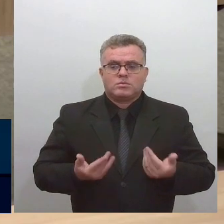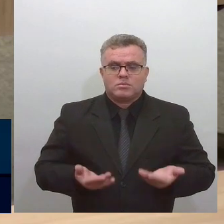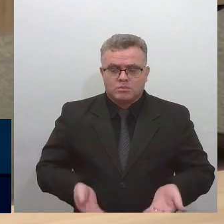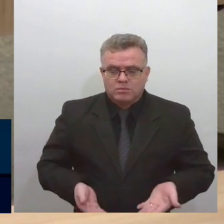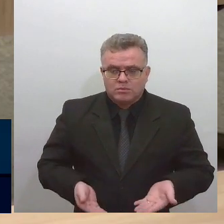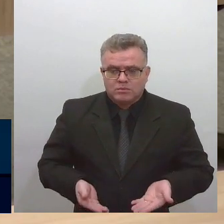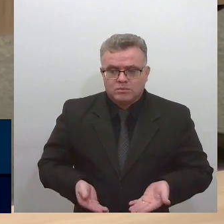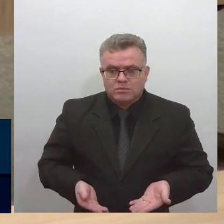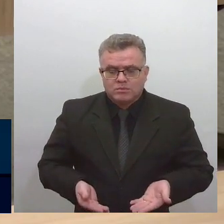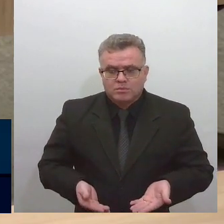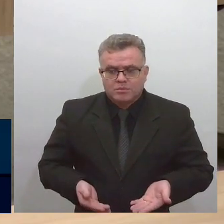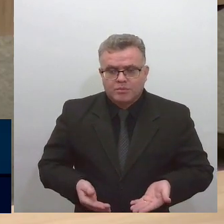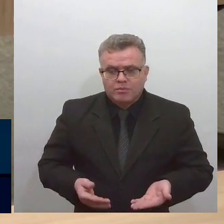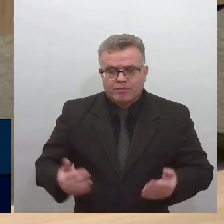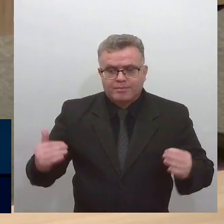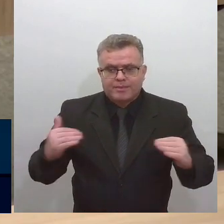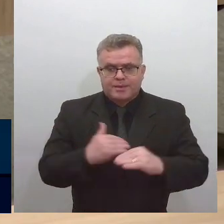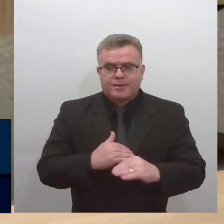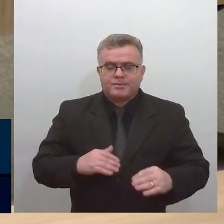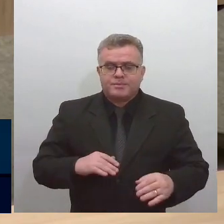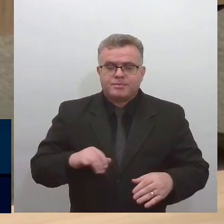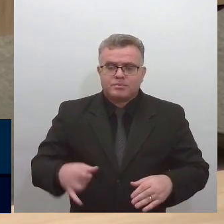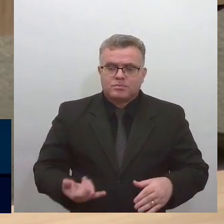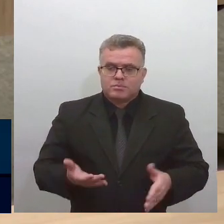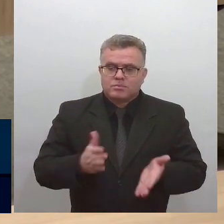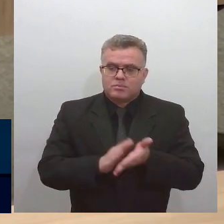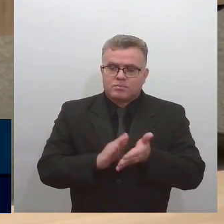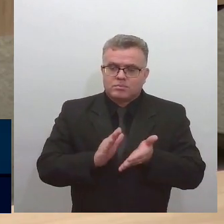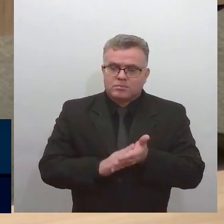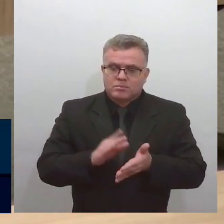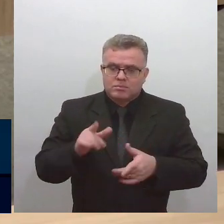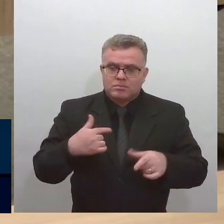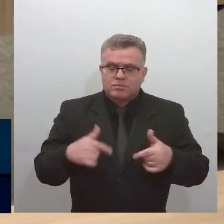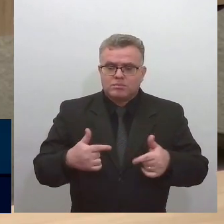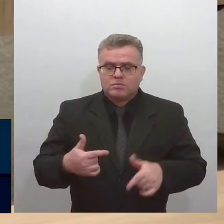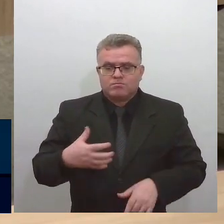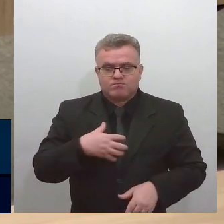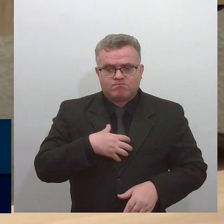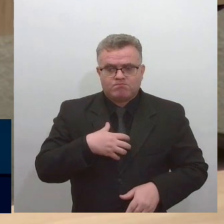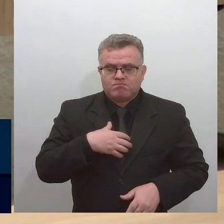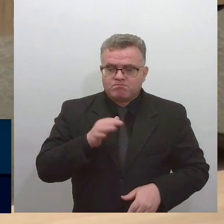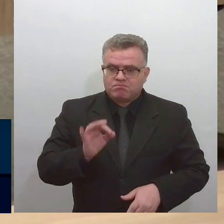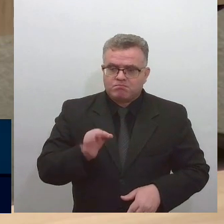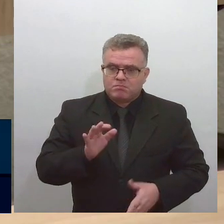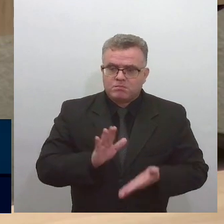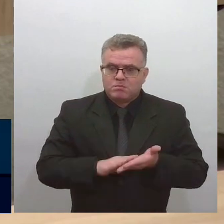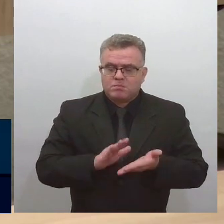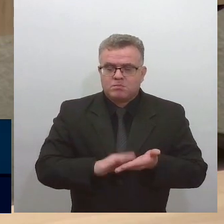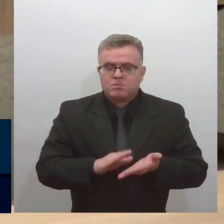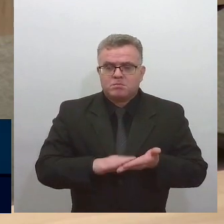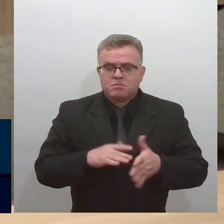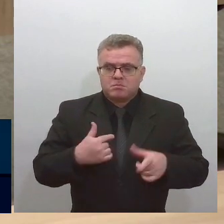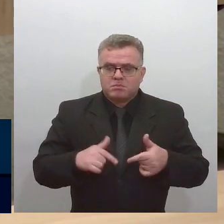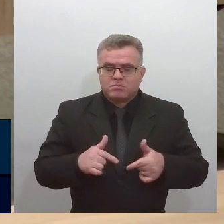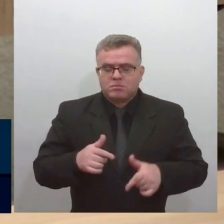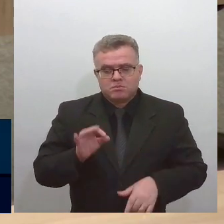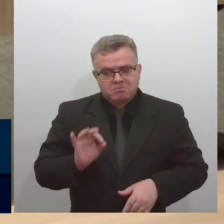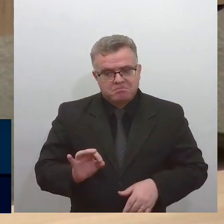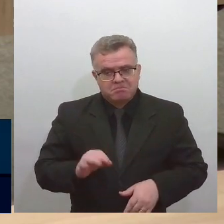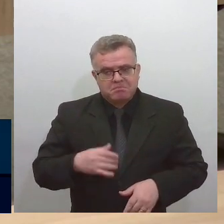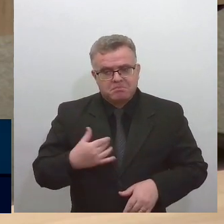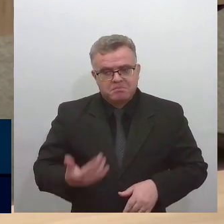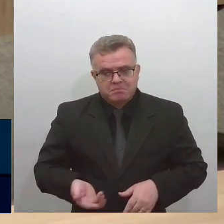oportunidade que parabenizo por essas atitudes e essas ações né de de reparo em todo o